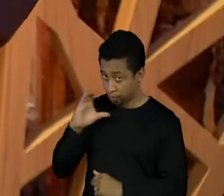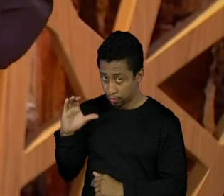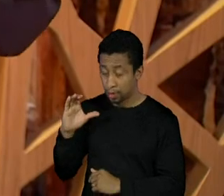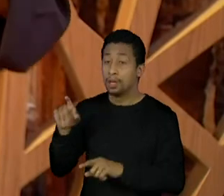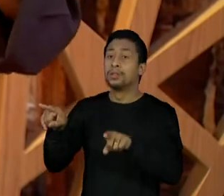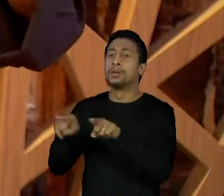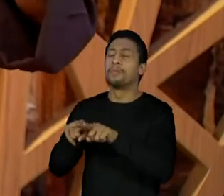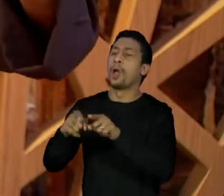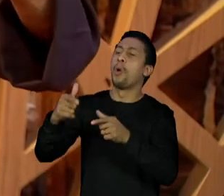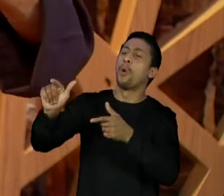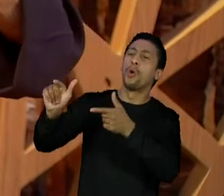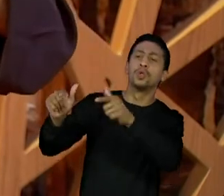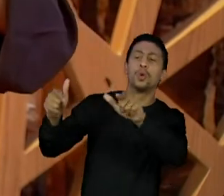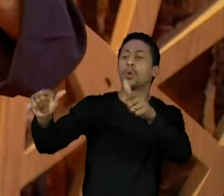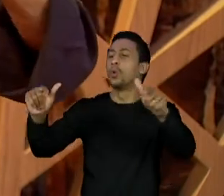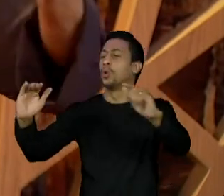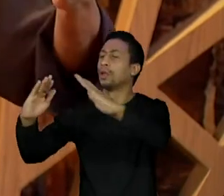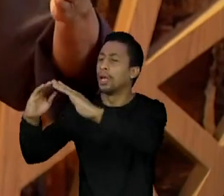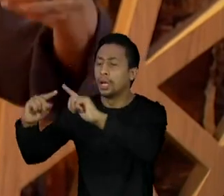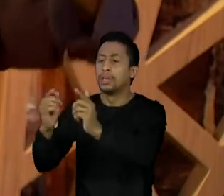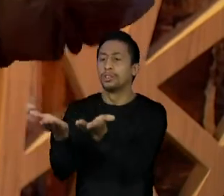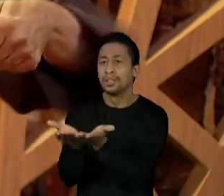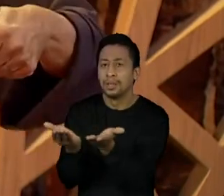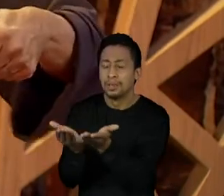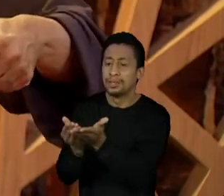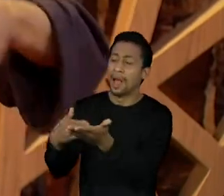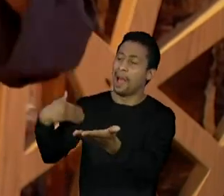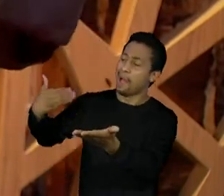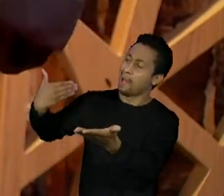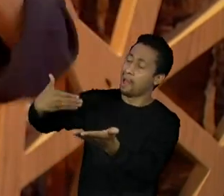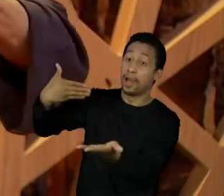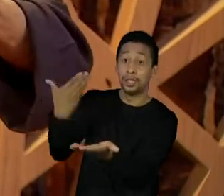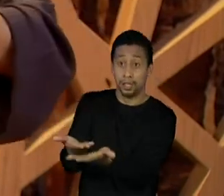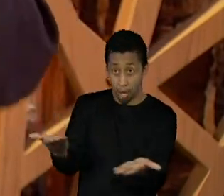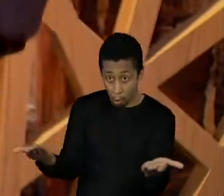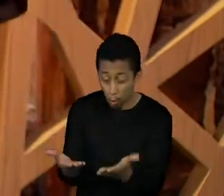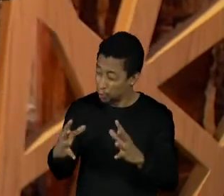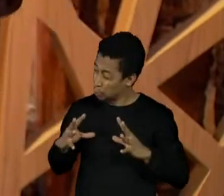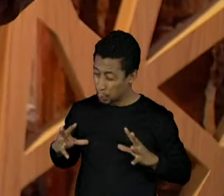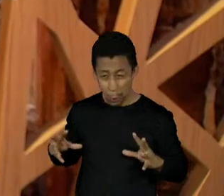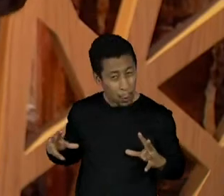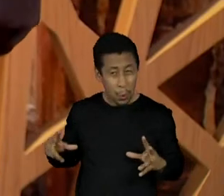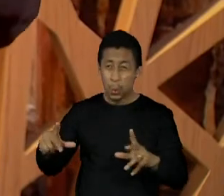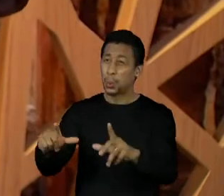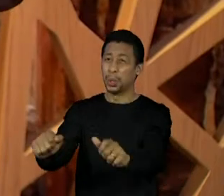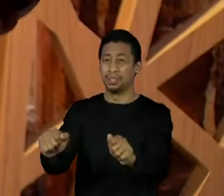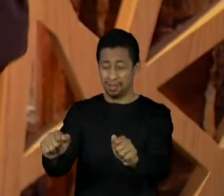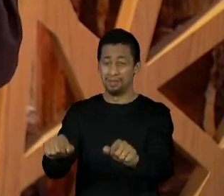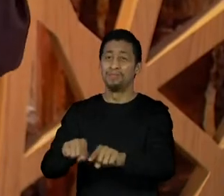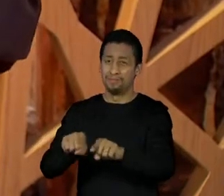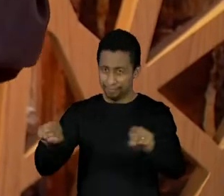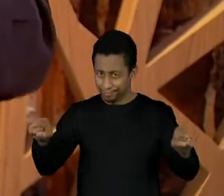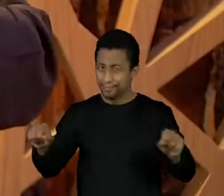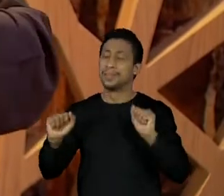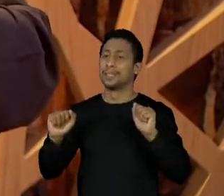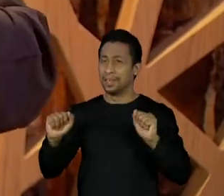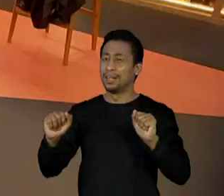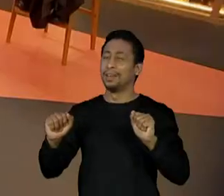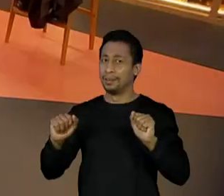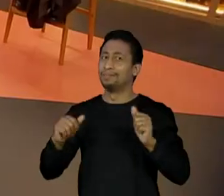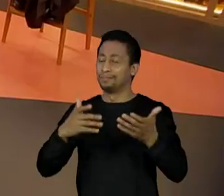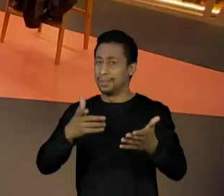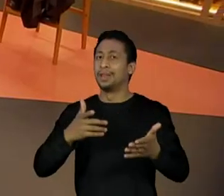denominações cristãs que vêm após ela, até hoje, todas tem um grande débito com o povo